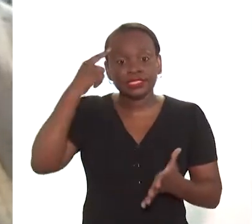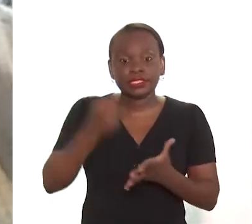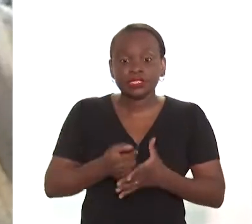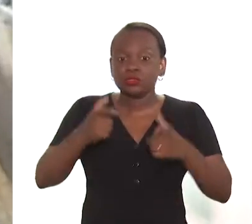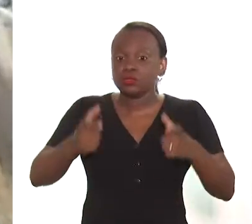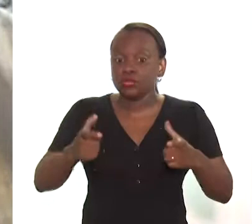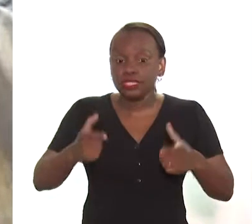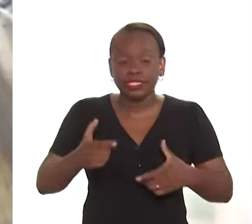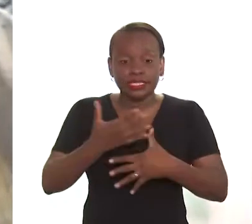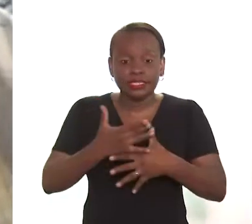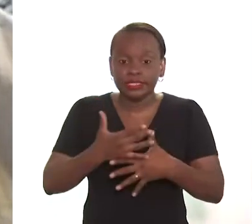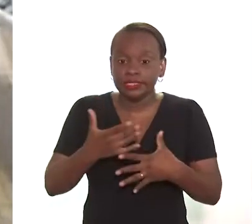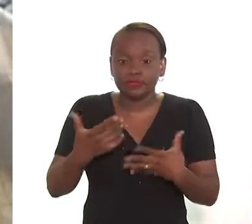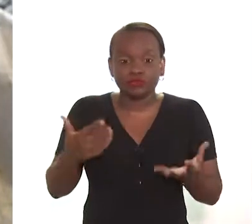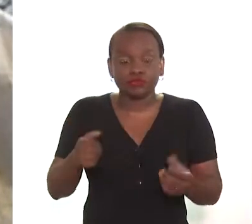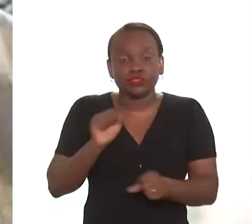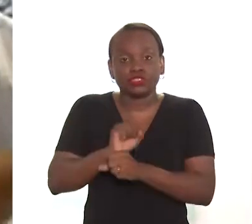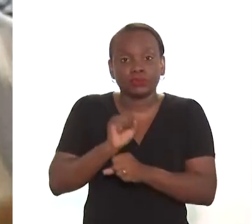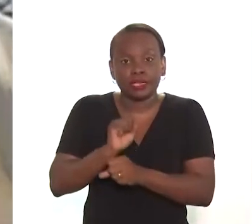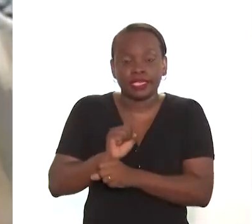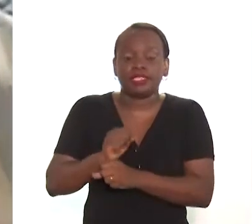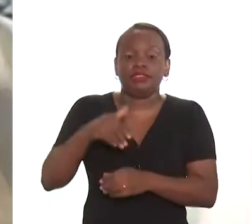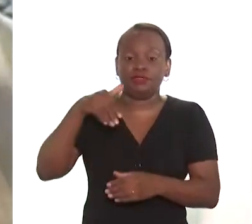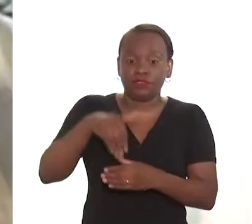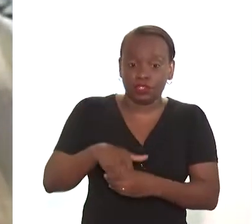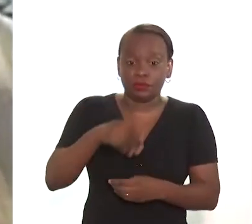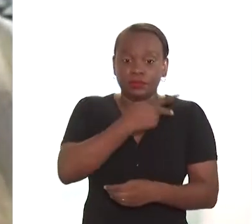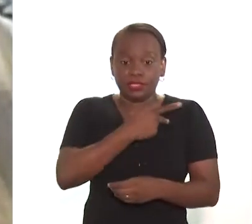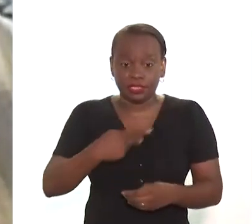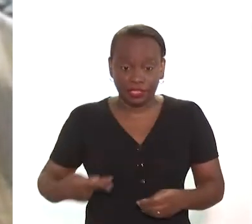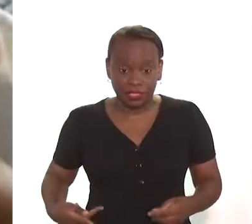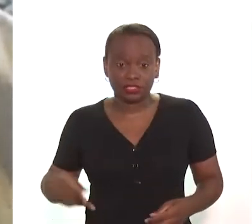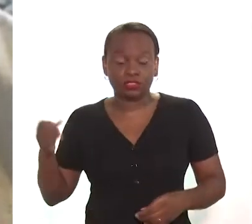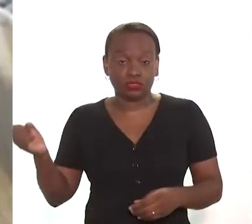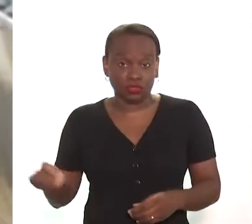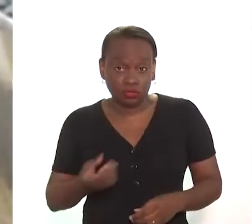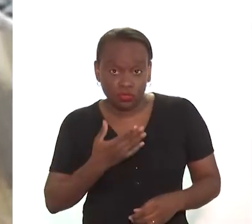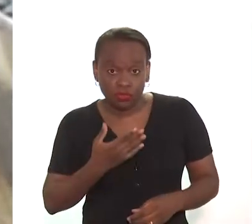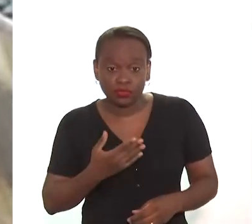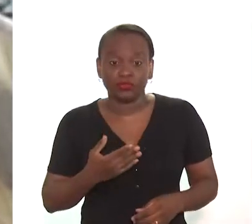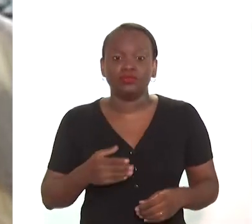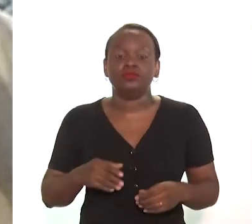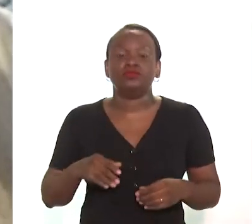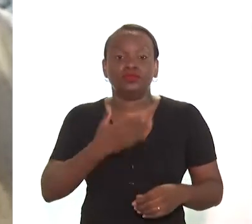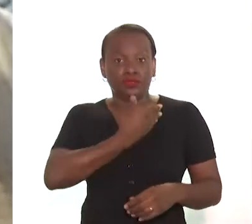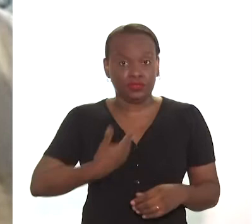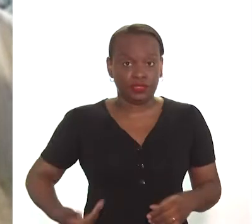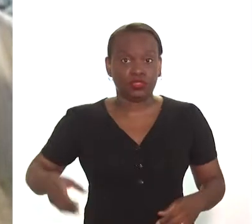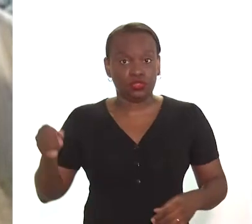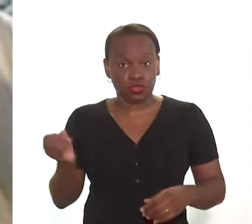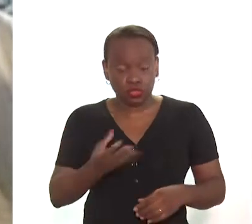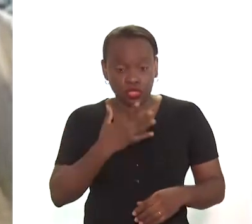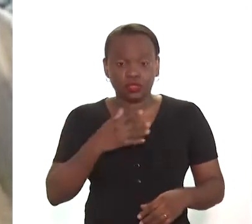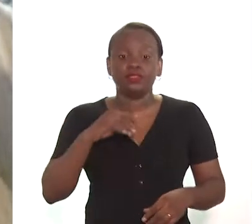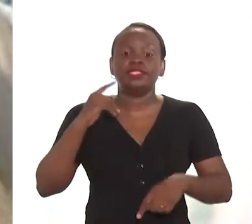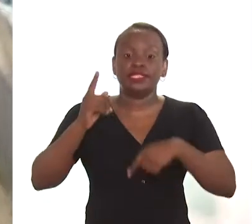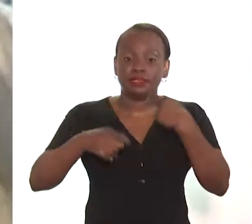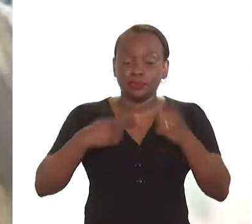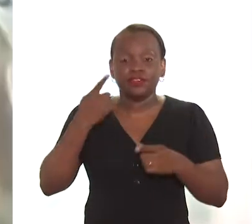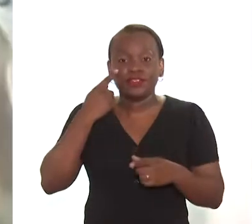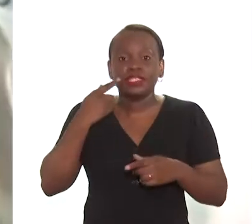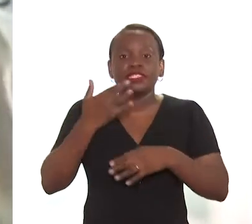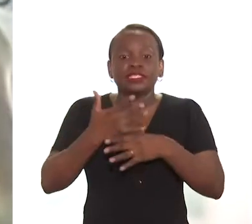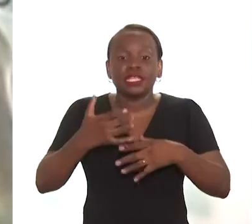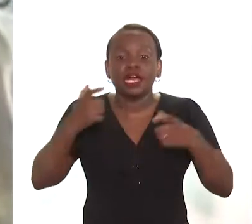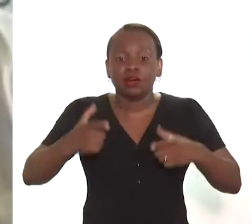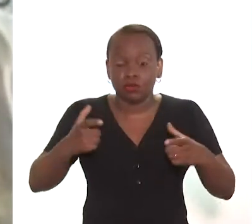uma definição da cidade, que se esperava a eleição da presidência, da nova presidência, do novo governo, para fazer